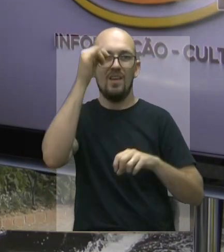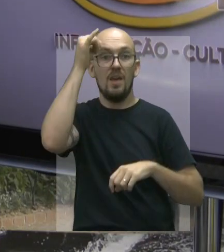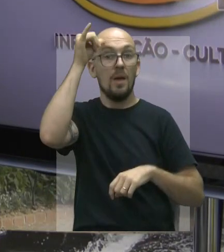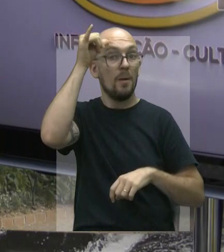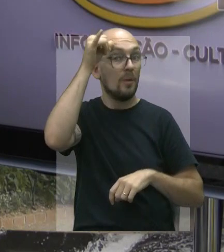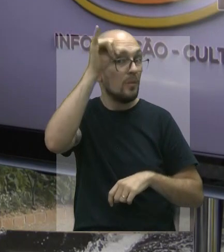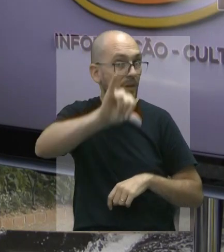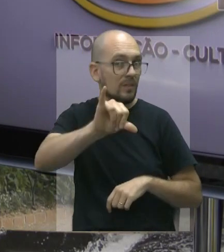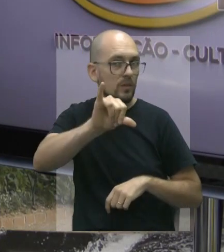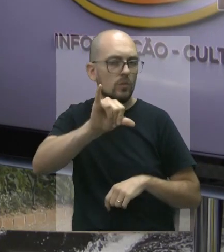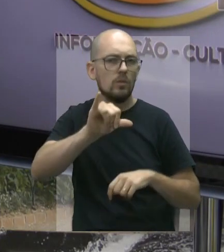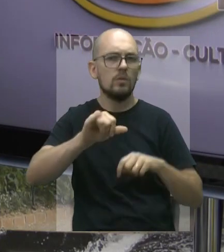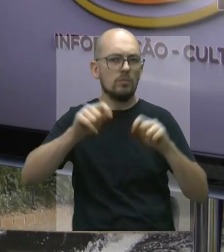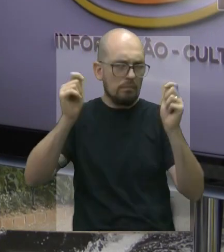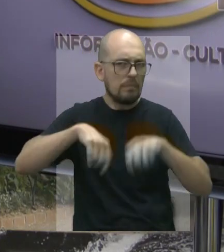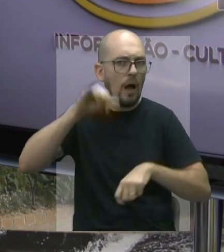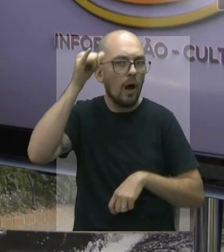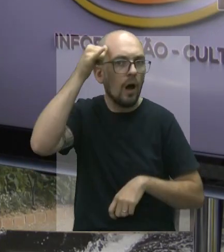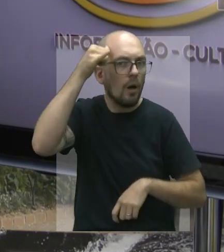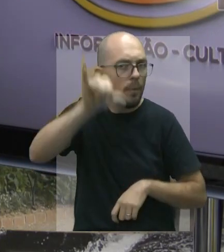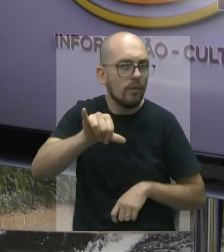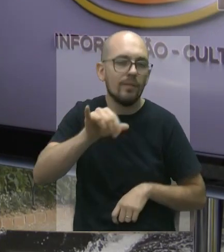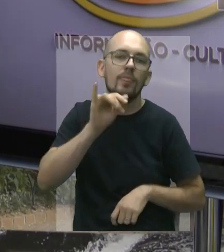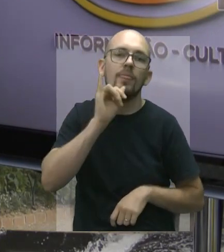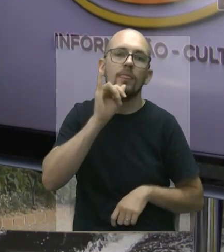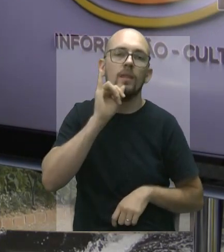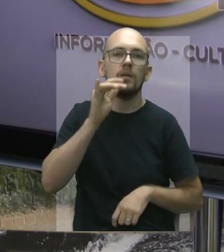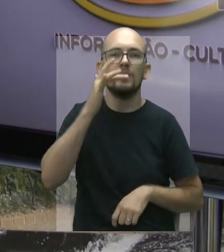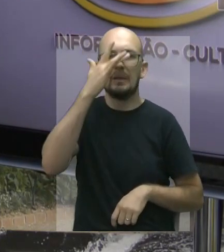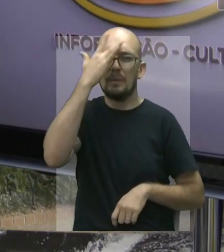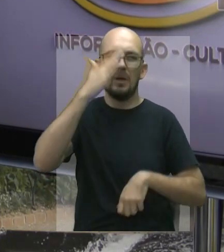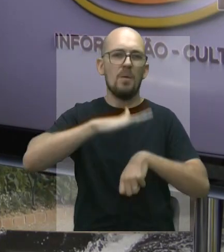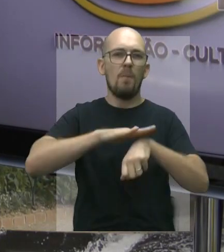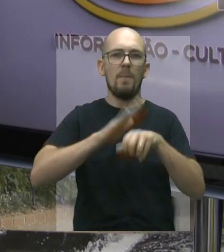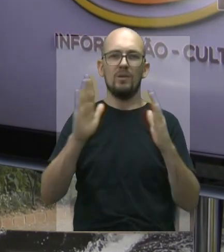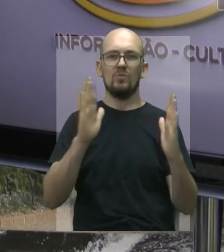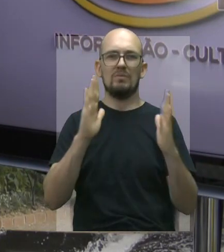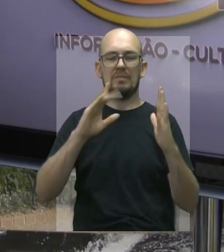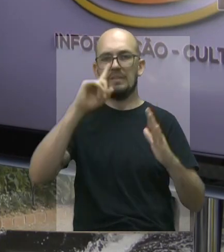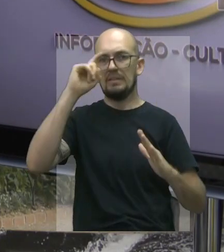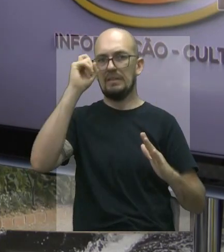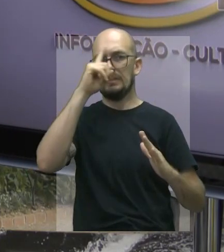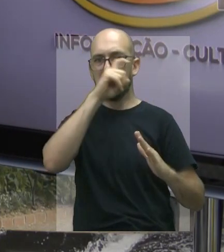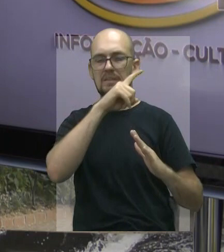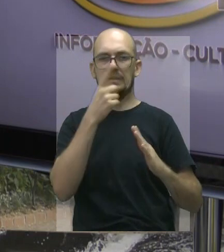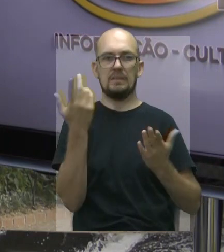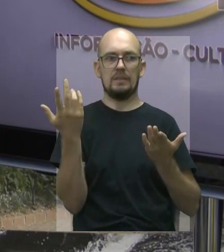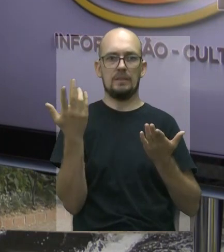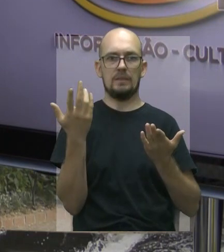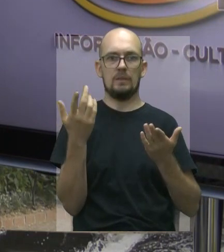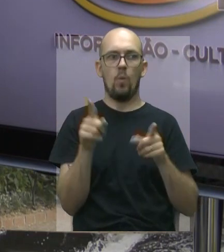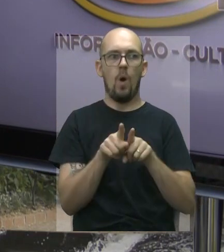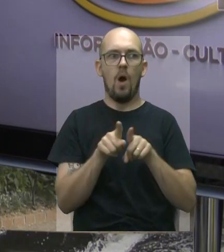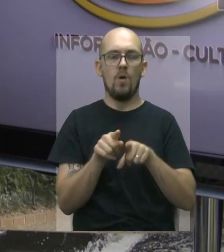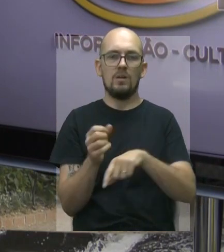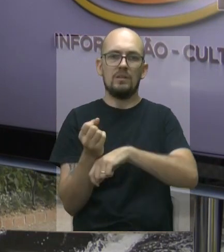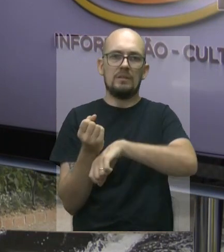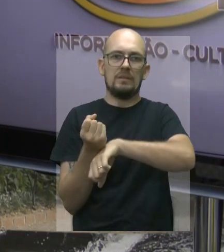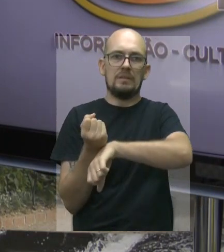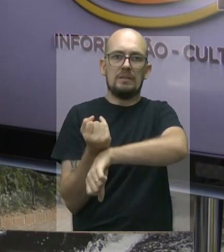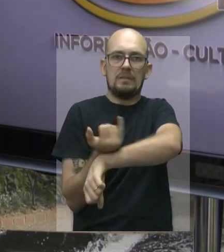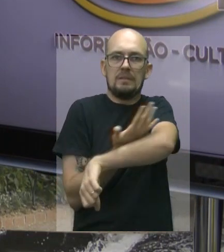prevenir, né? É importante também que a pessoa que passa por um momento difícil e ela se vê numa situação